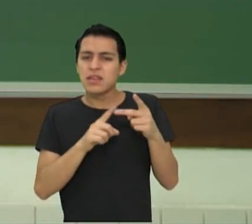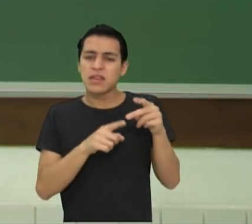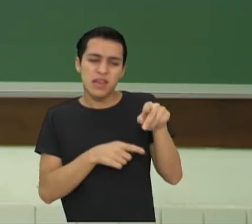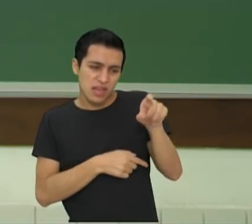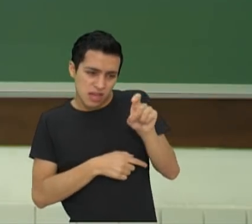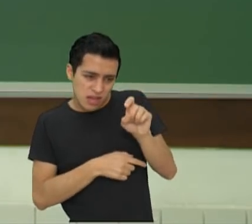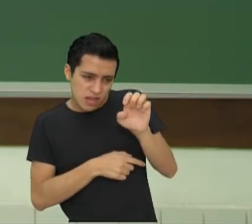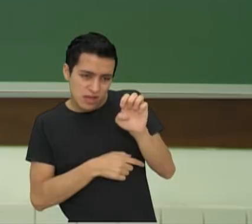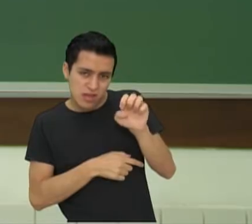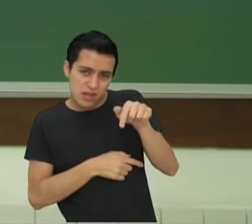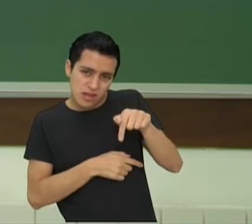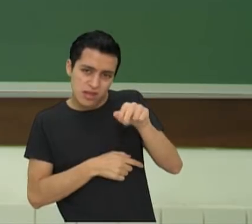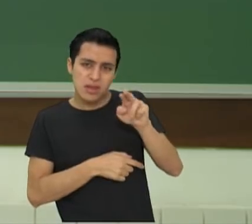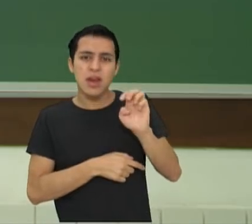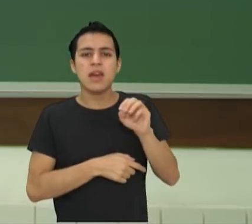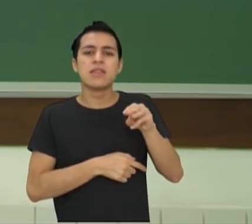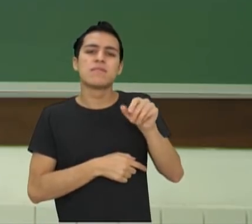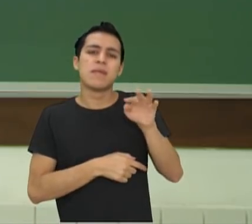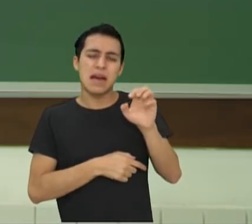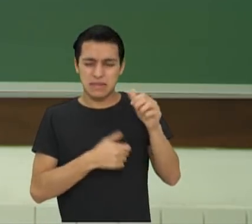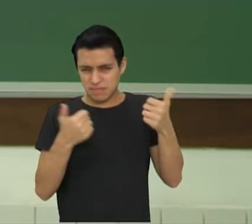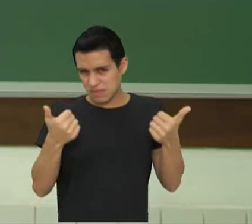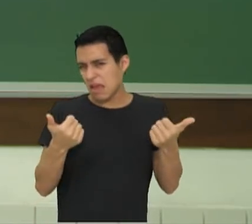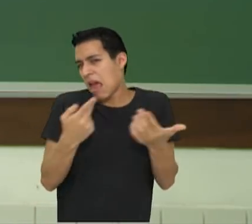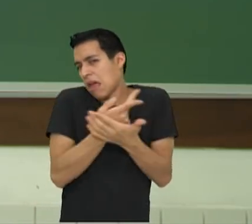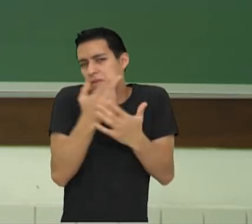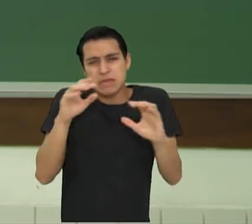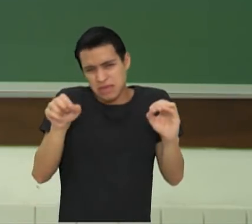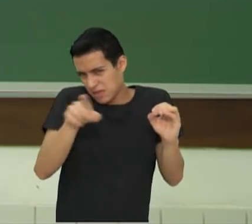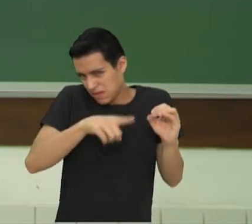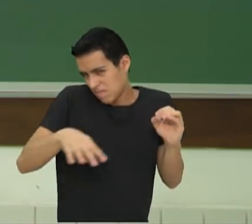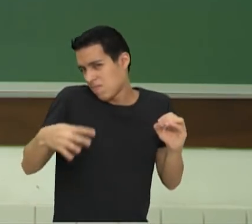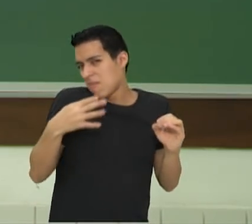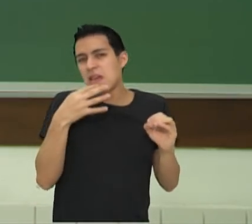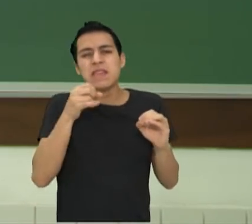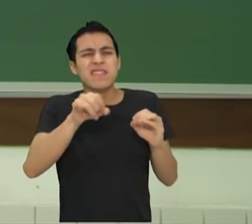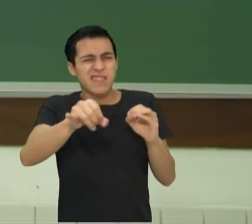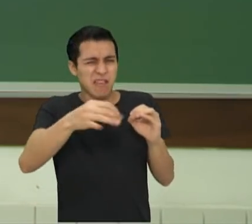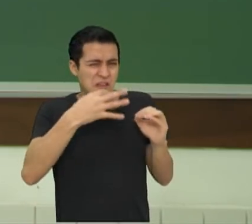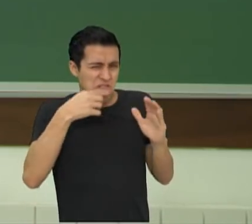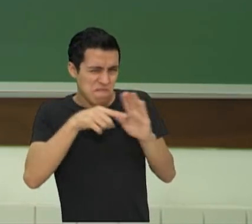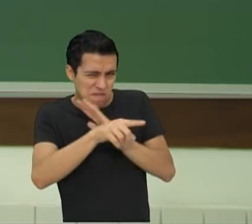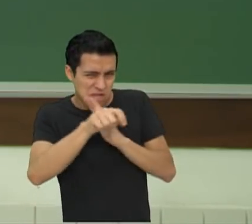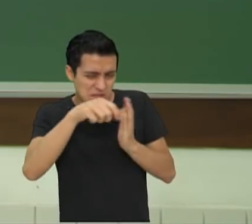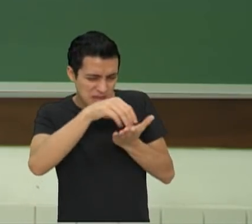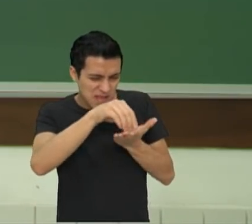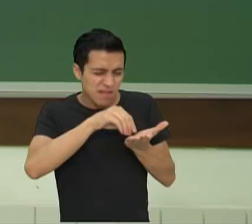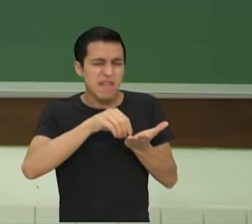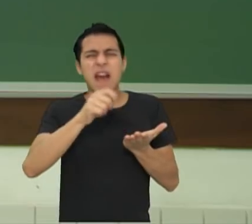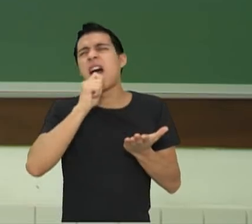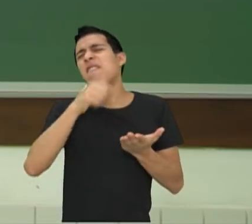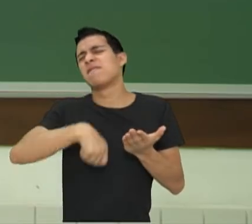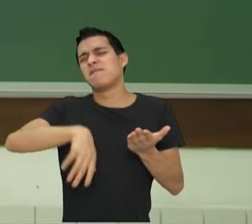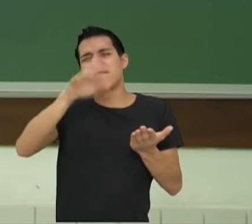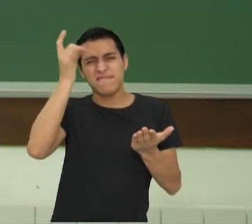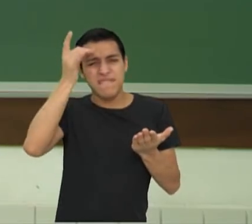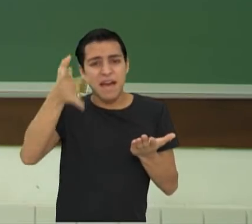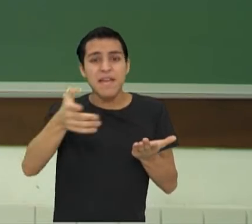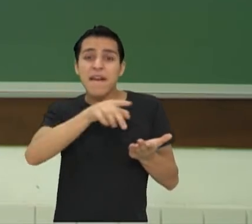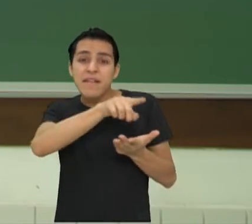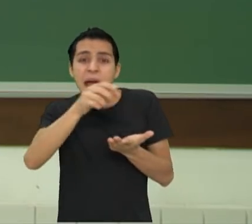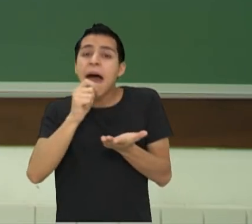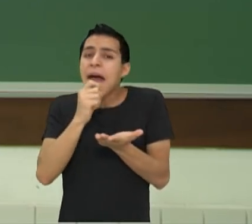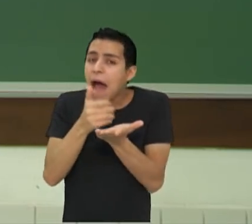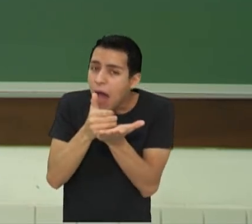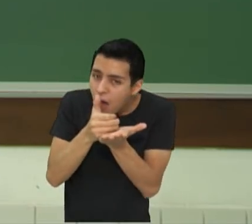isso, então eu acredito que não vai ter erro. Se você já conhece o xadrez, ainda ficou mais fácil. Mas se você está começando a entender, começando